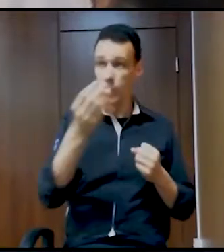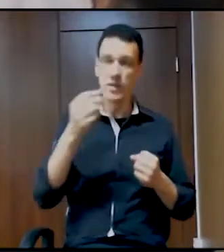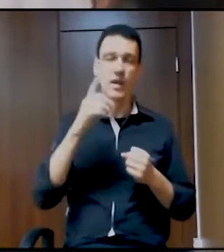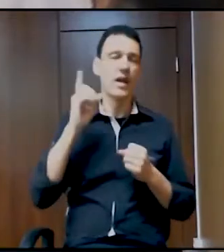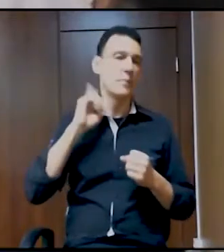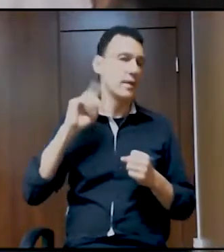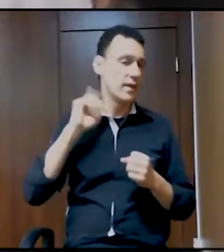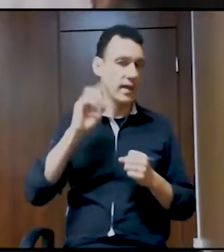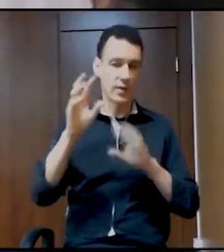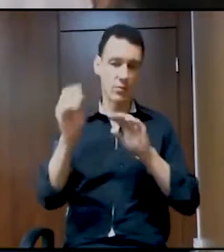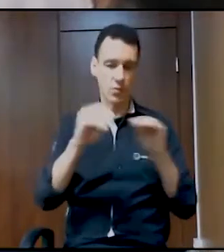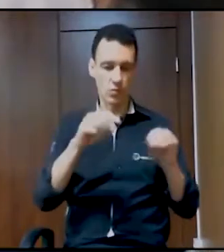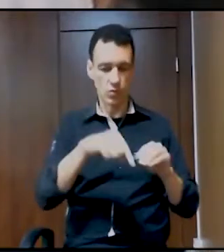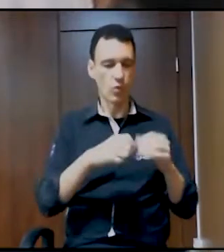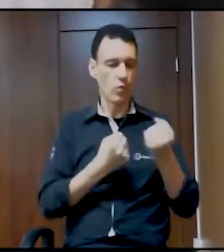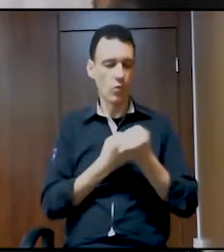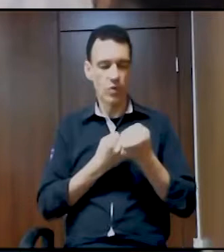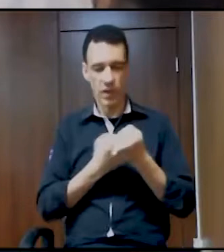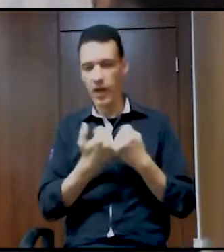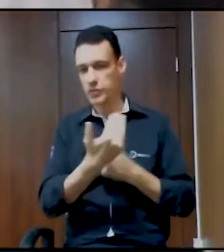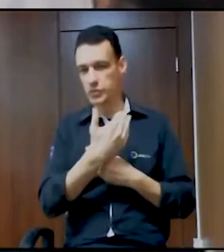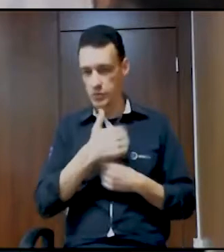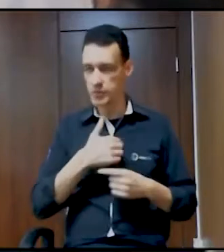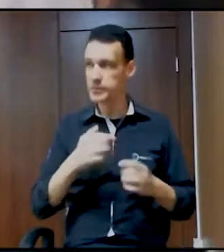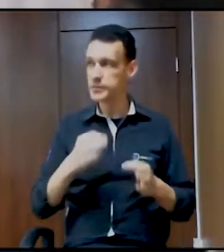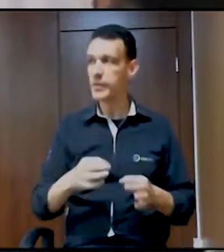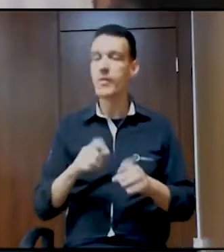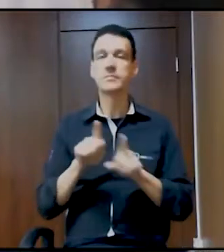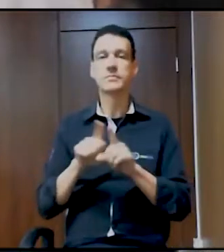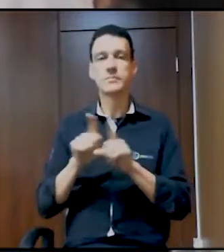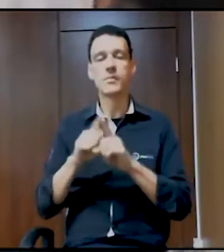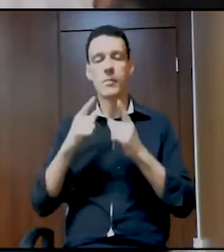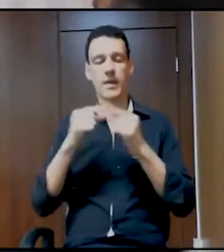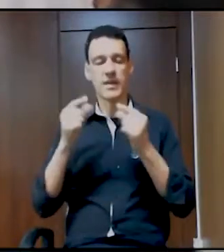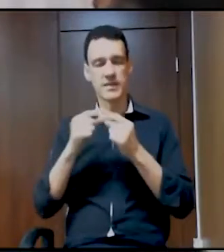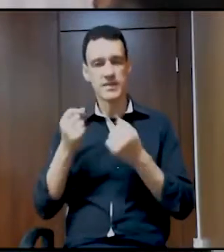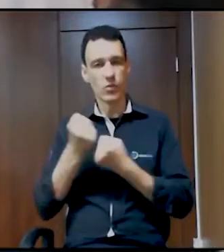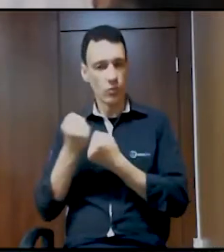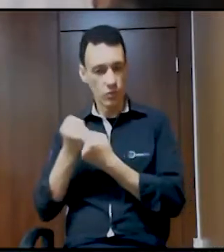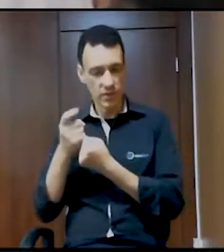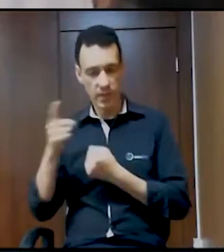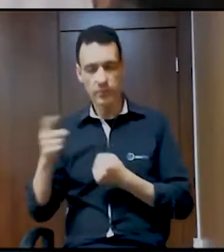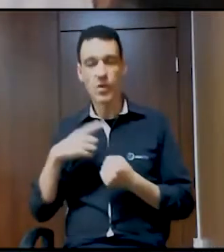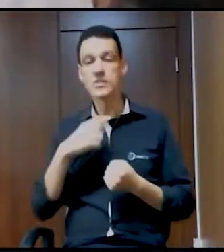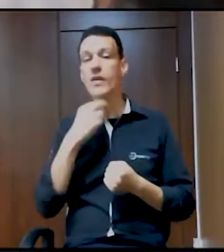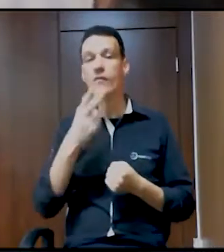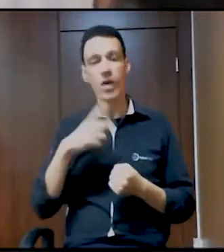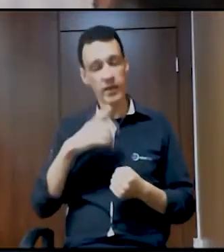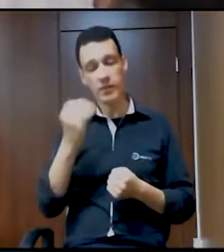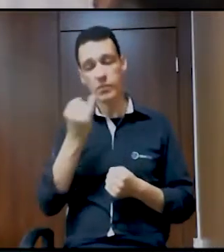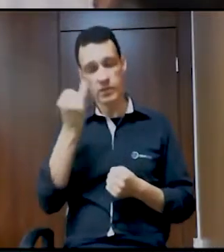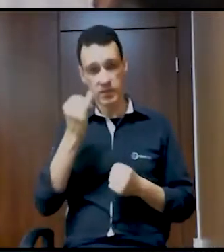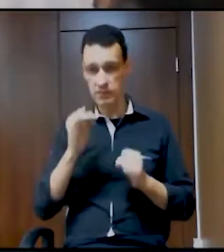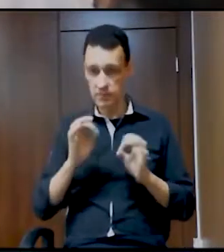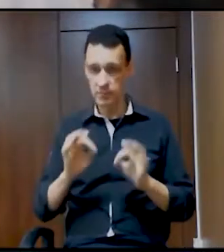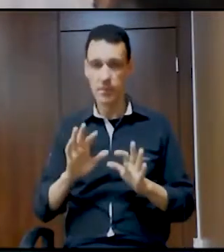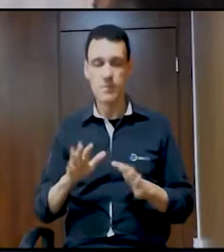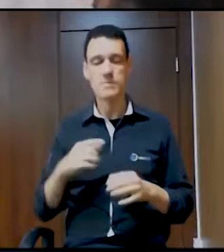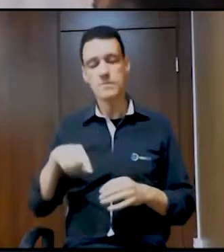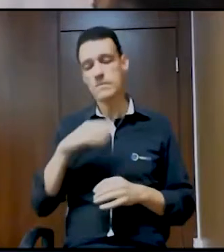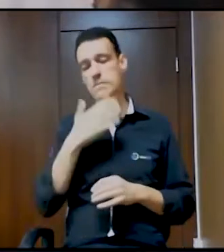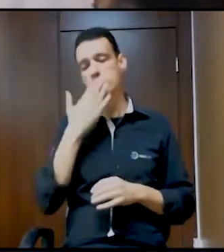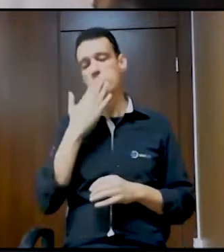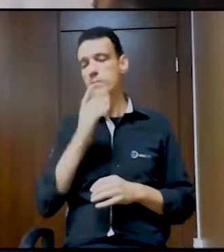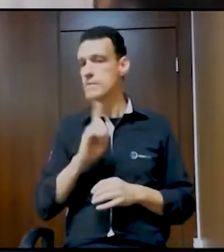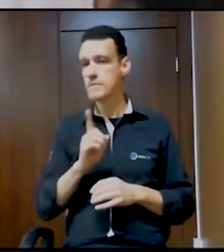mineiro, está lá na luta com a gente, está com a luta aqui em Brasília. Nossa voz tem valor, sim. Nós não vamos nos calar